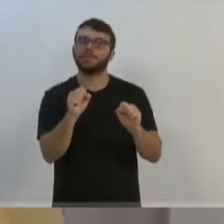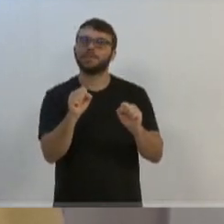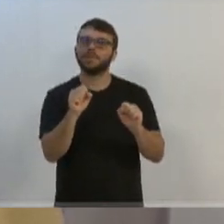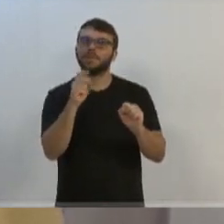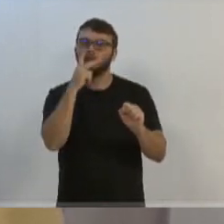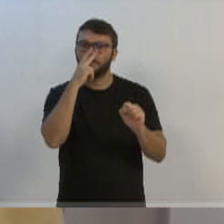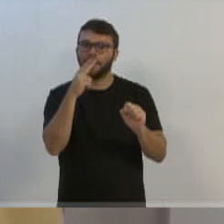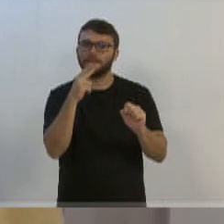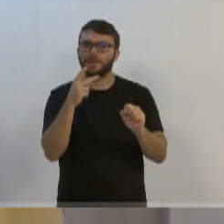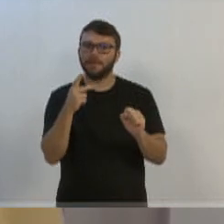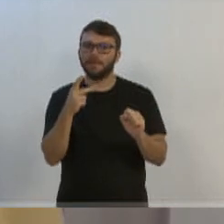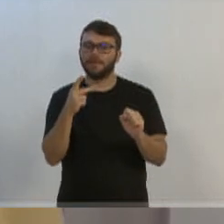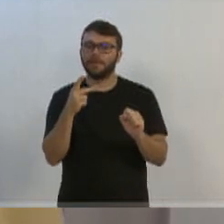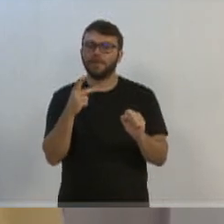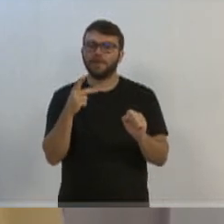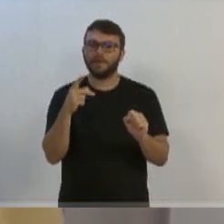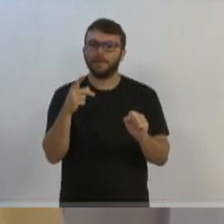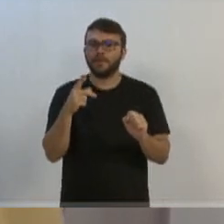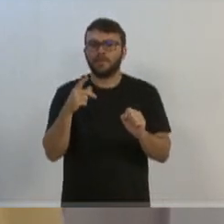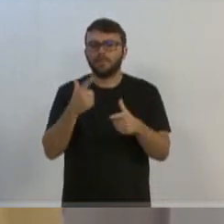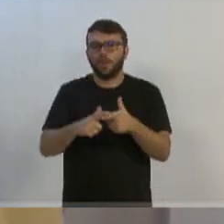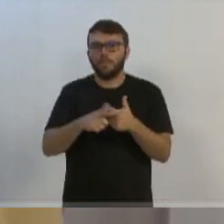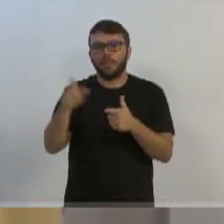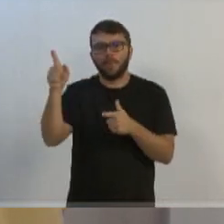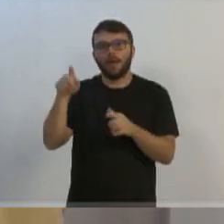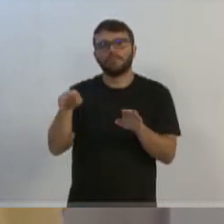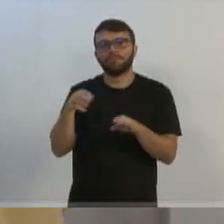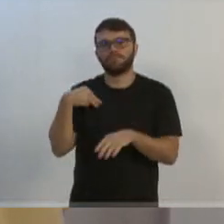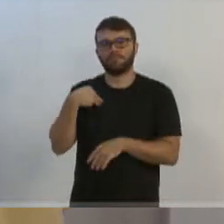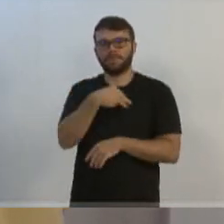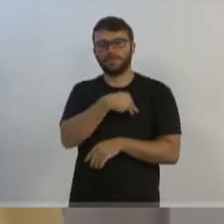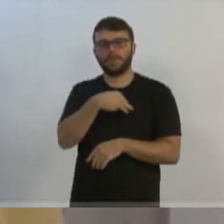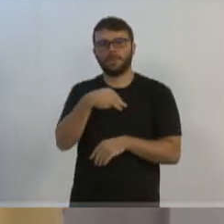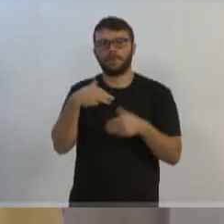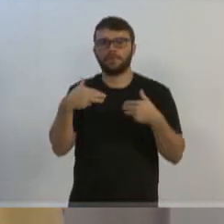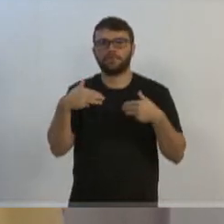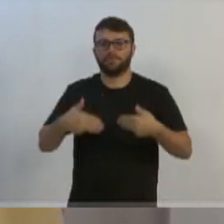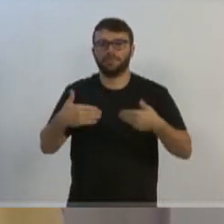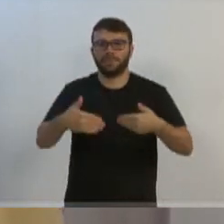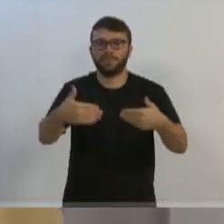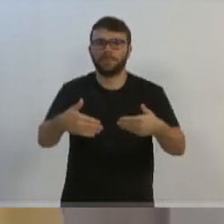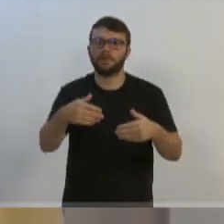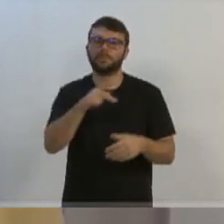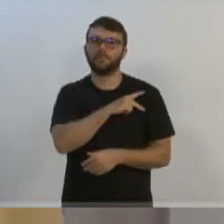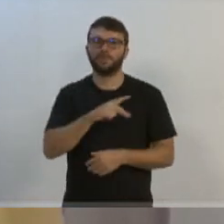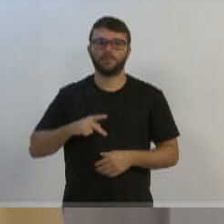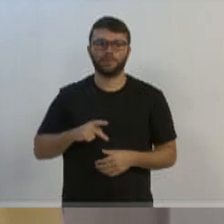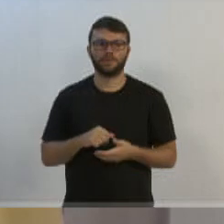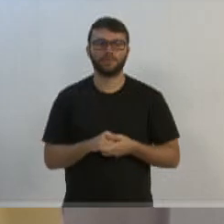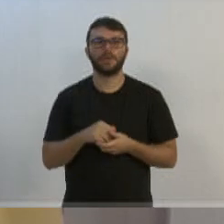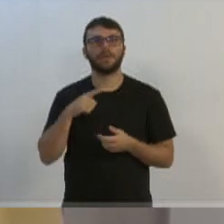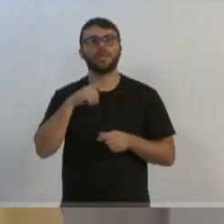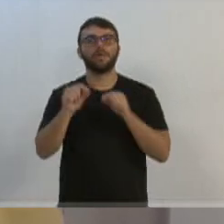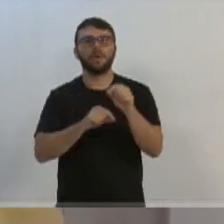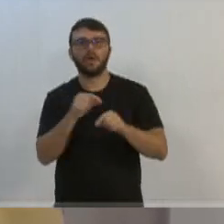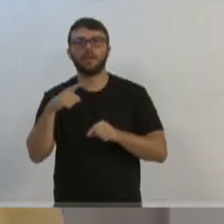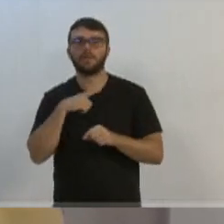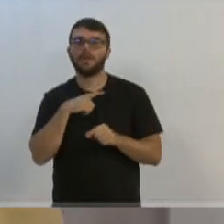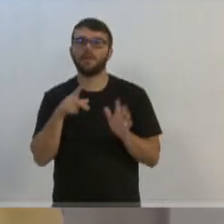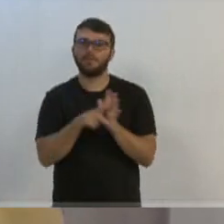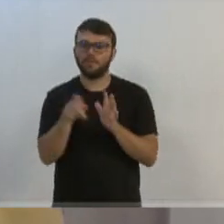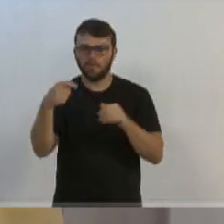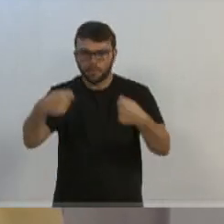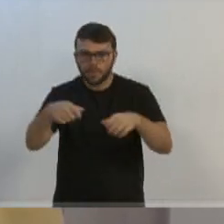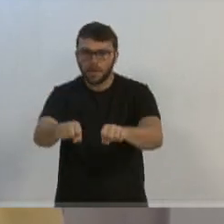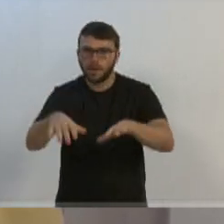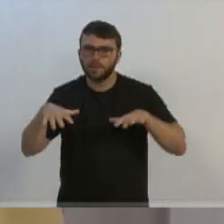de um encaminhamento através do próprio Ministério Público. Há necessidade de audiência pública? Sim. Se há necessidade expressa de audiência pública,